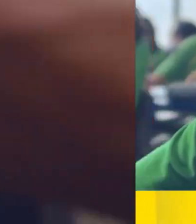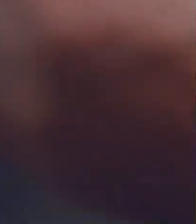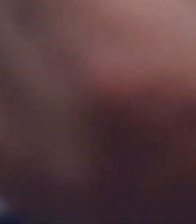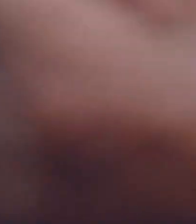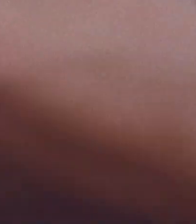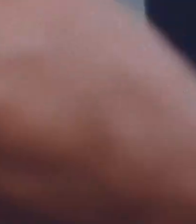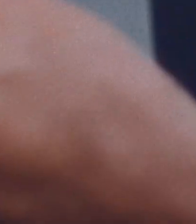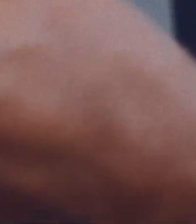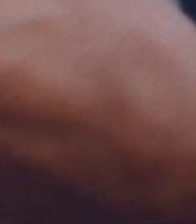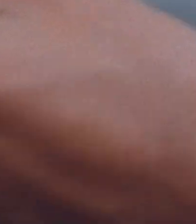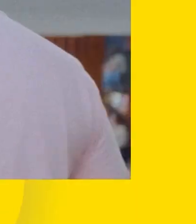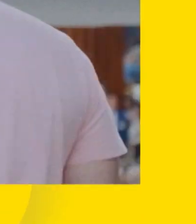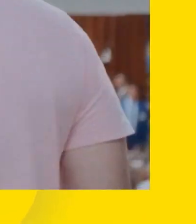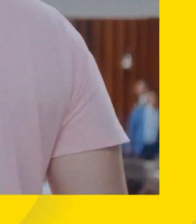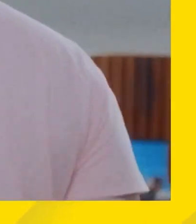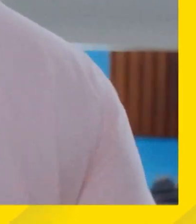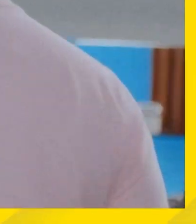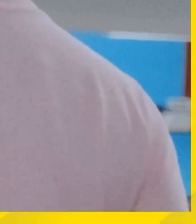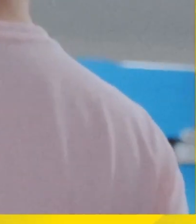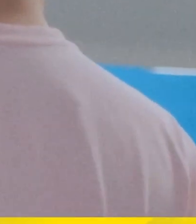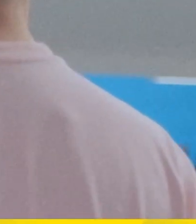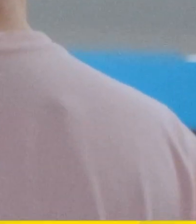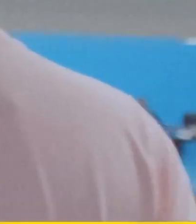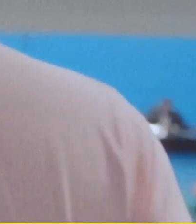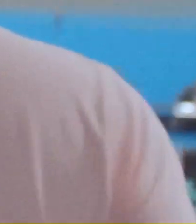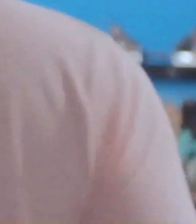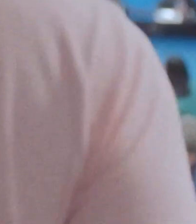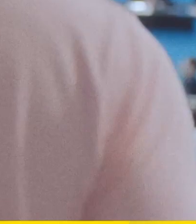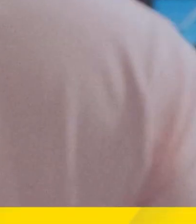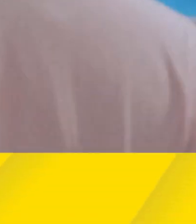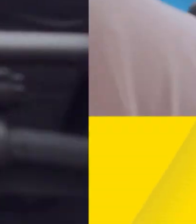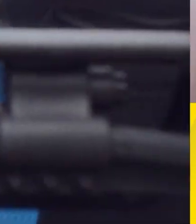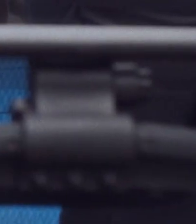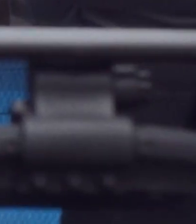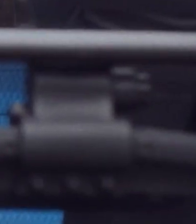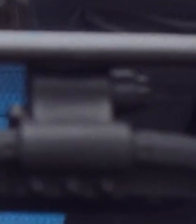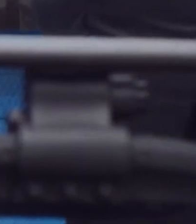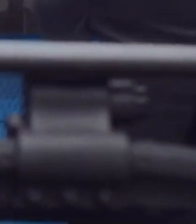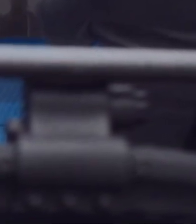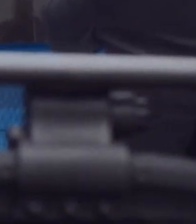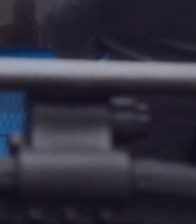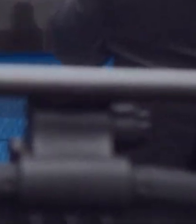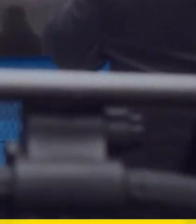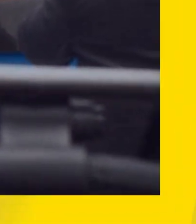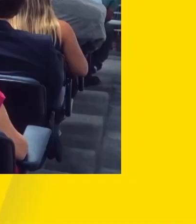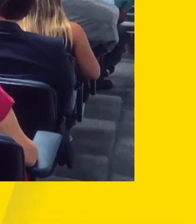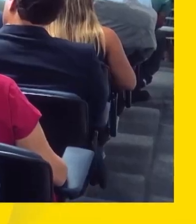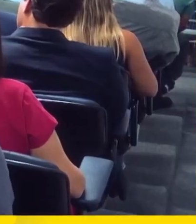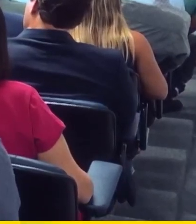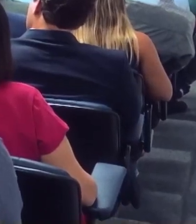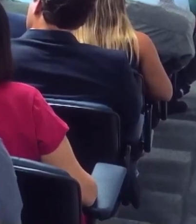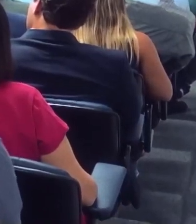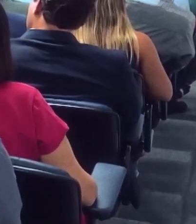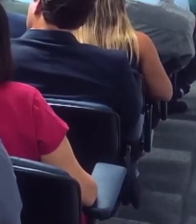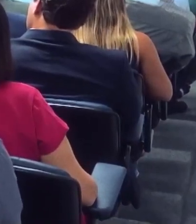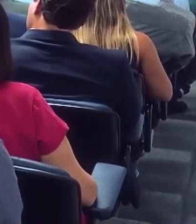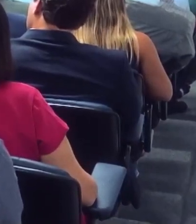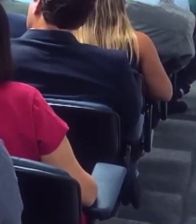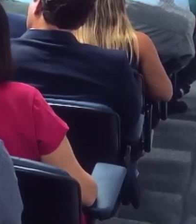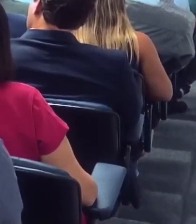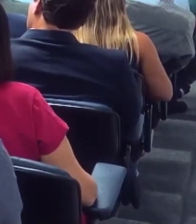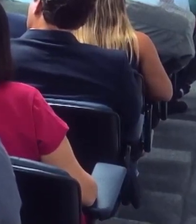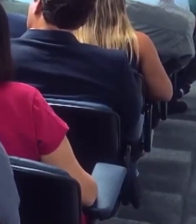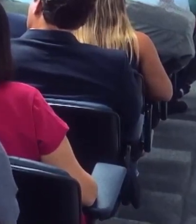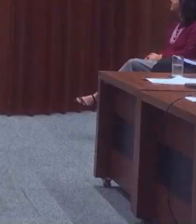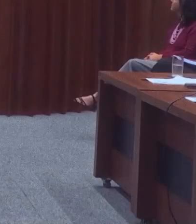Você conhece? Este lugar é a Assembleia Legislativa de Mato Grosso do Sul. E esse instrumento poderoso são as